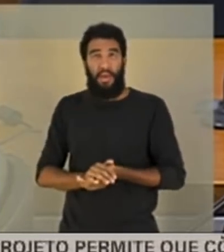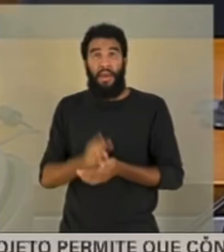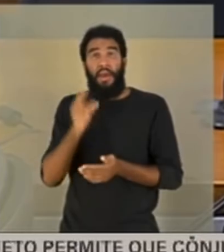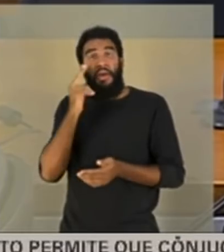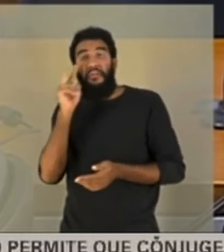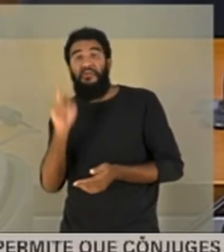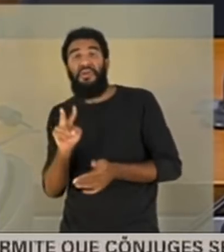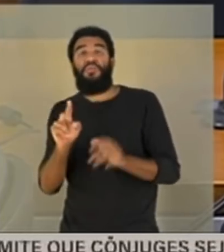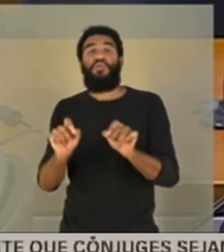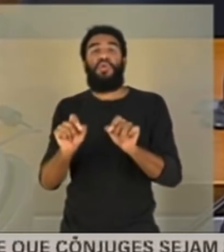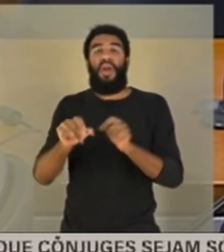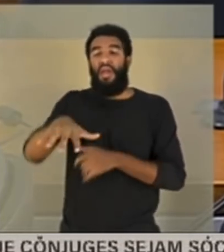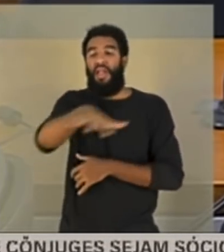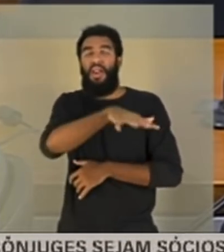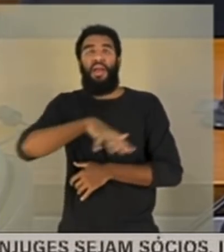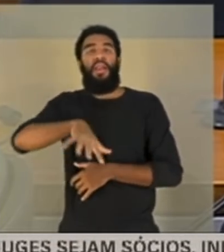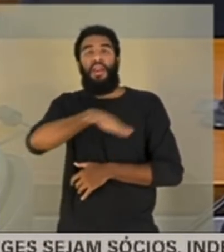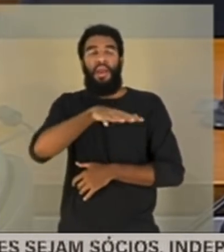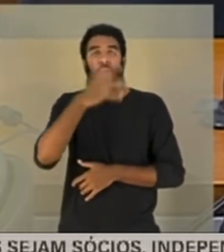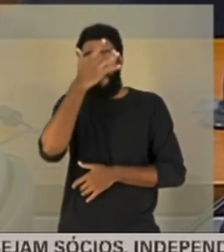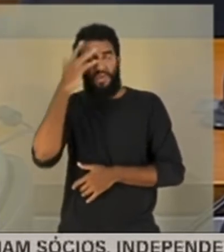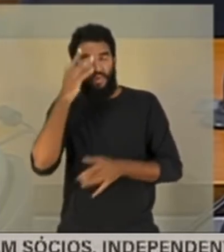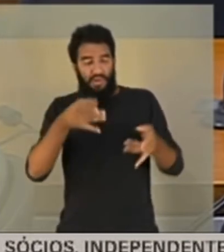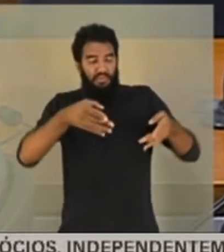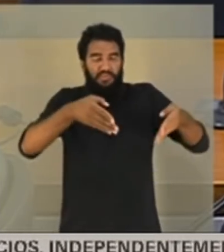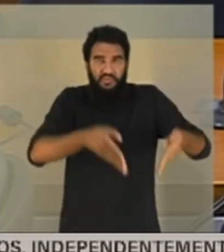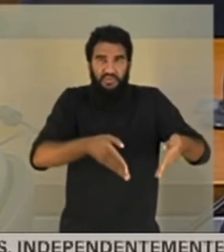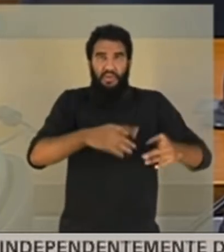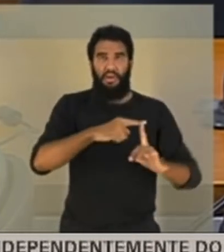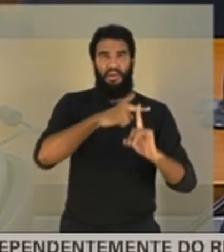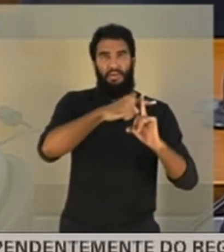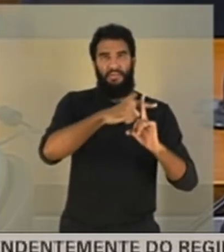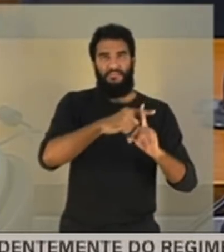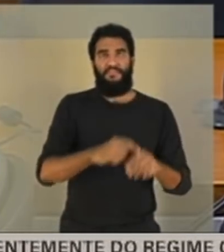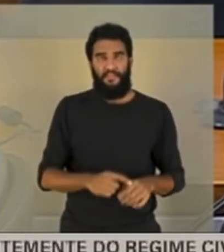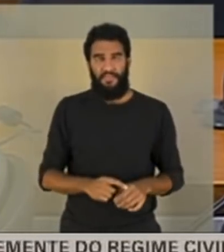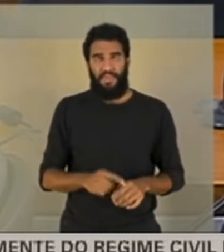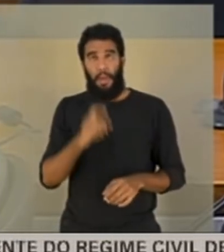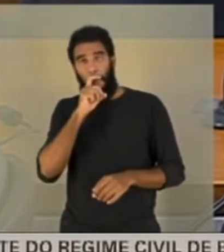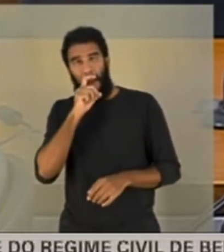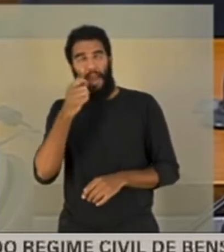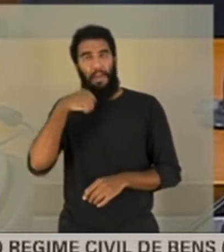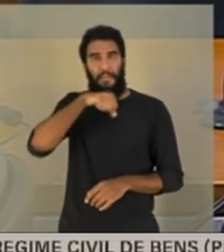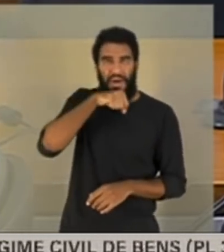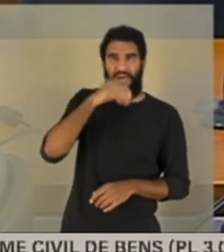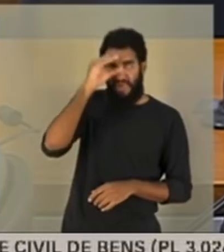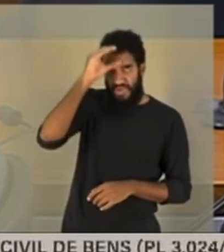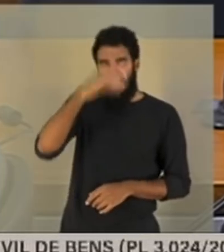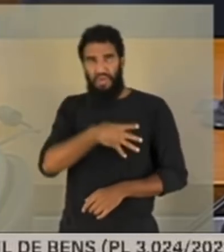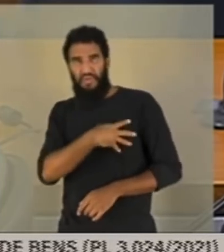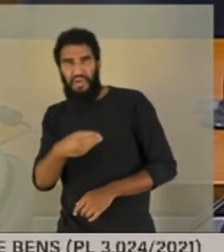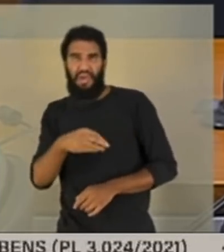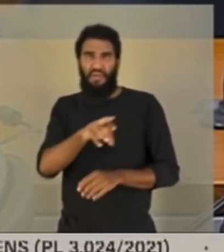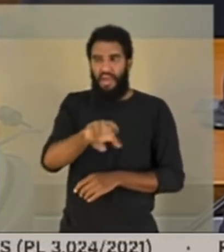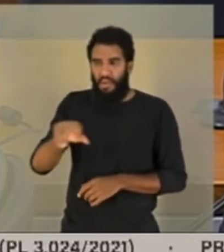mortos. Houve avós e avós, pais e mães, tios e tias, filhos e filhas, irmãos e